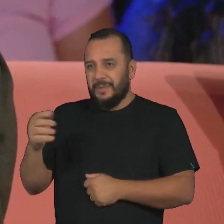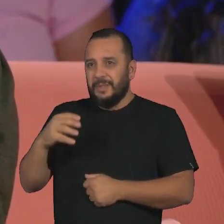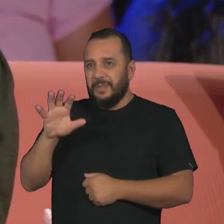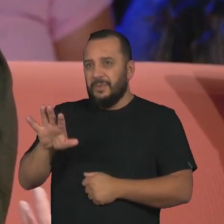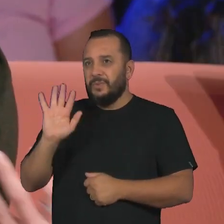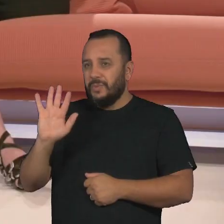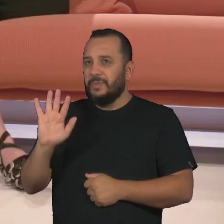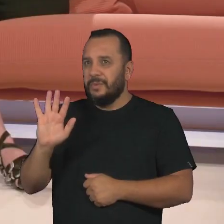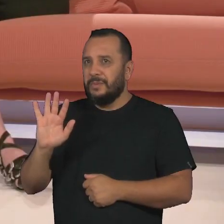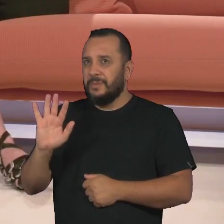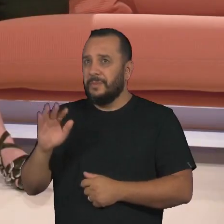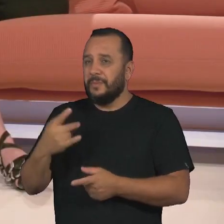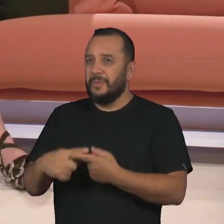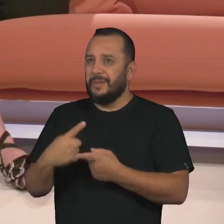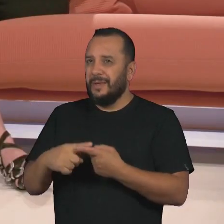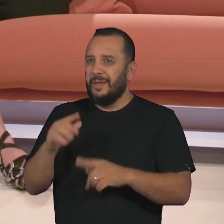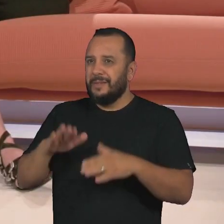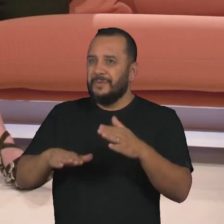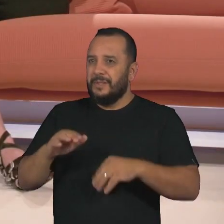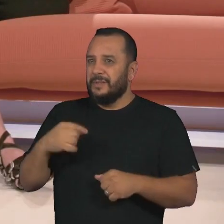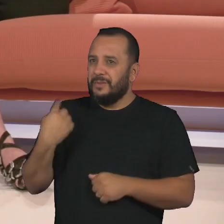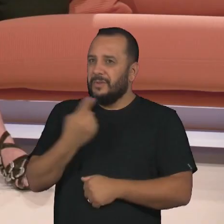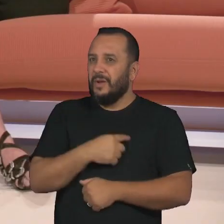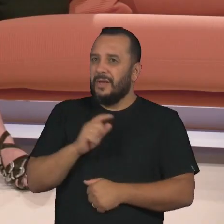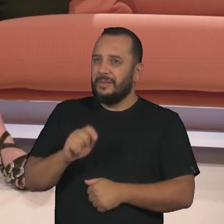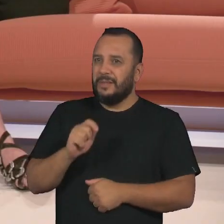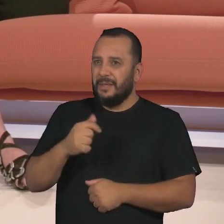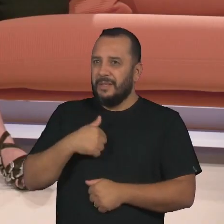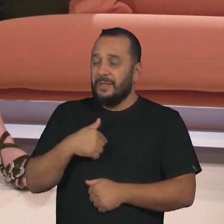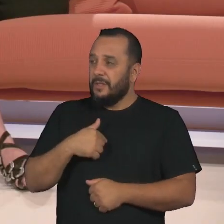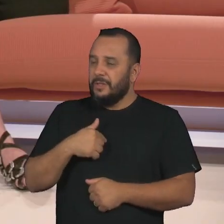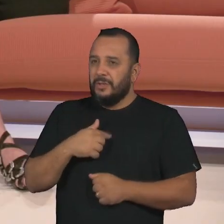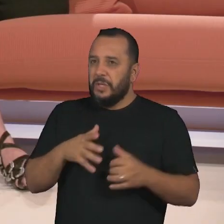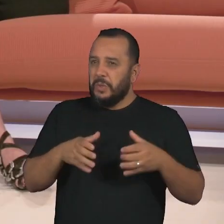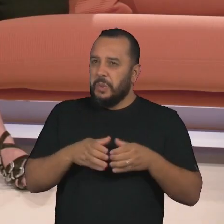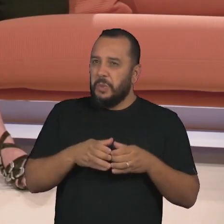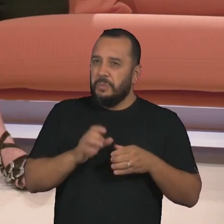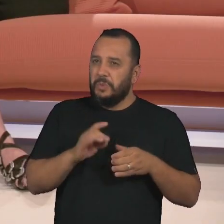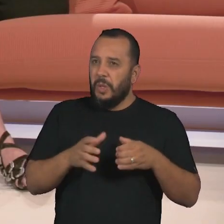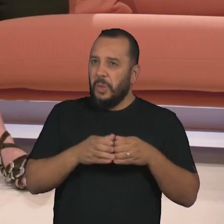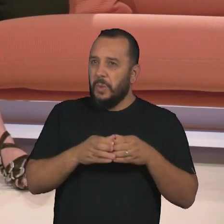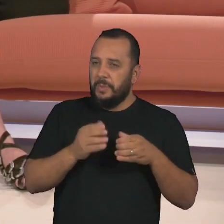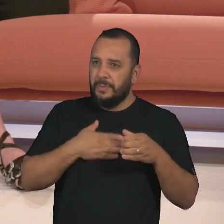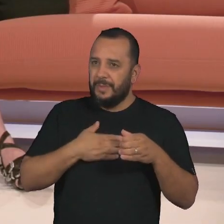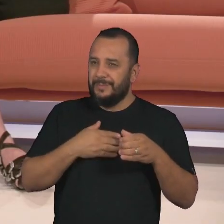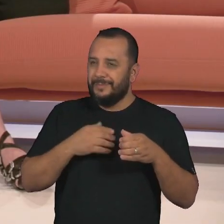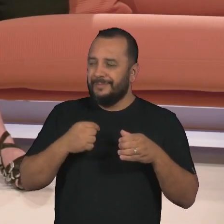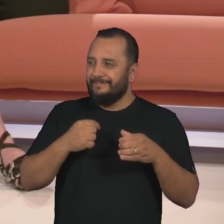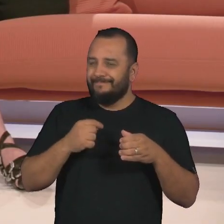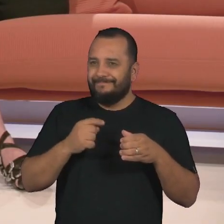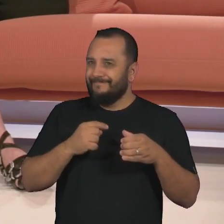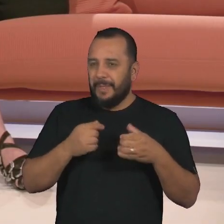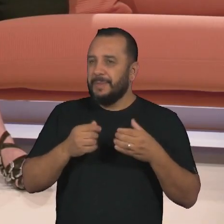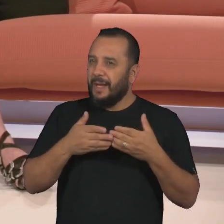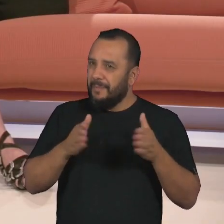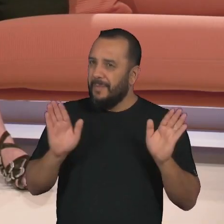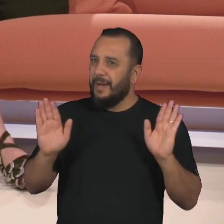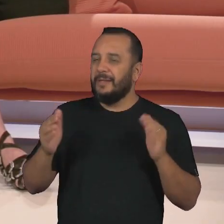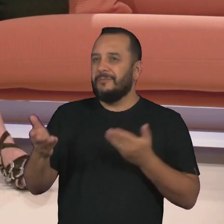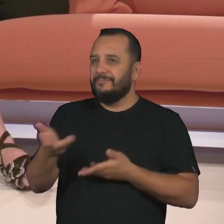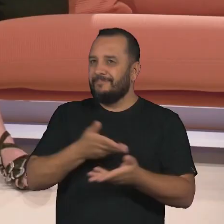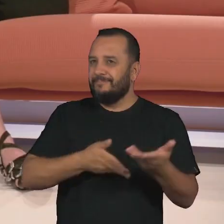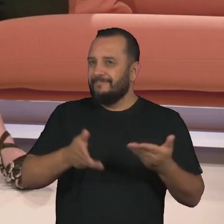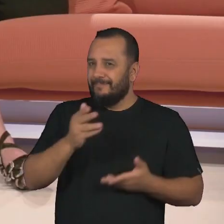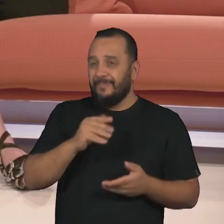está vendo, porque a gente, às vezes, fica muito na nossa bolha, né? E acho que isso também me faz pensar muito sobre trazer um